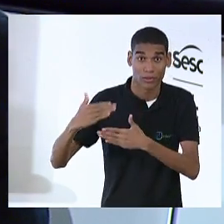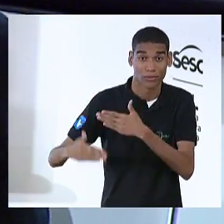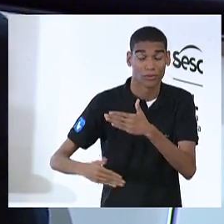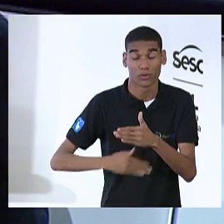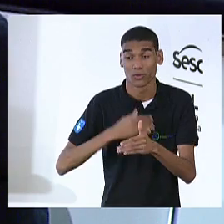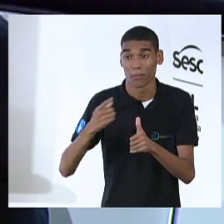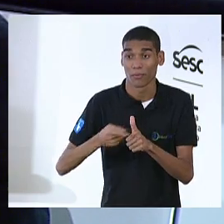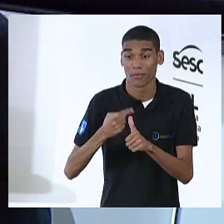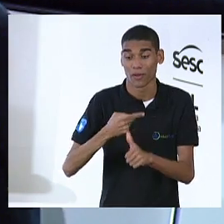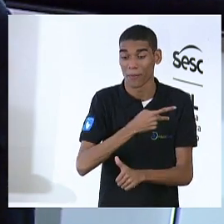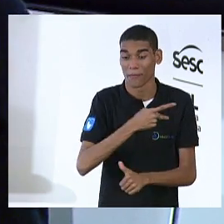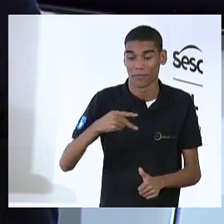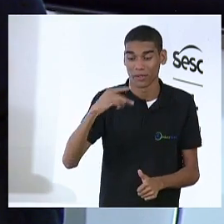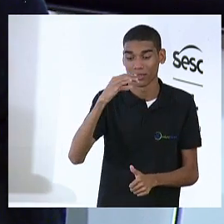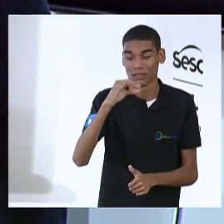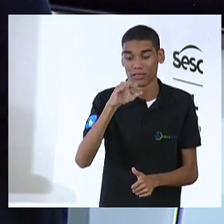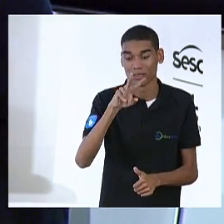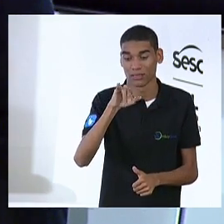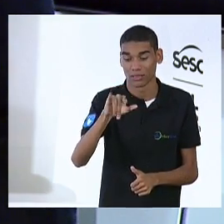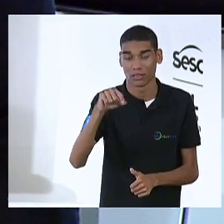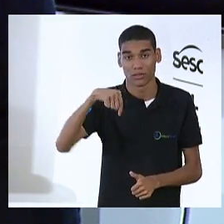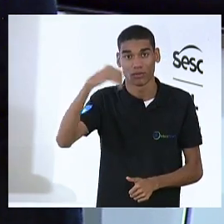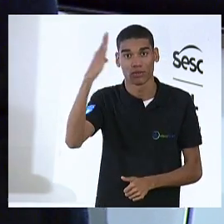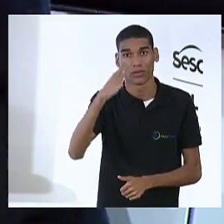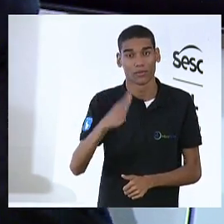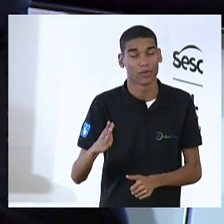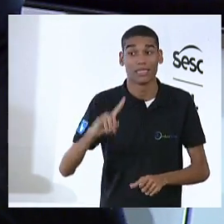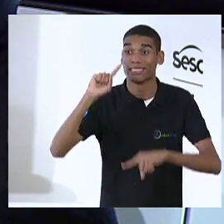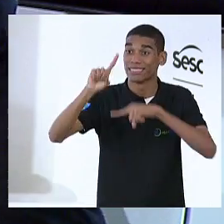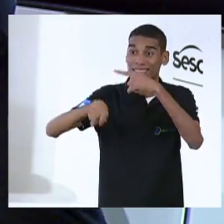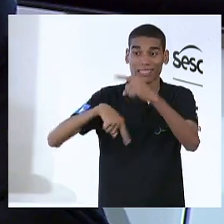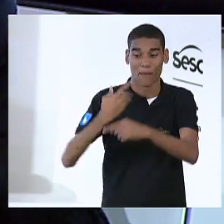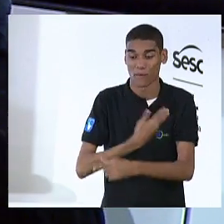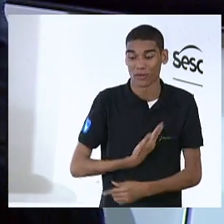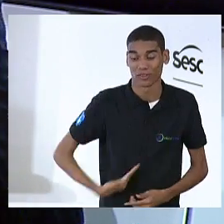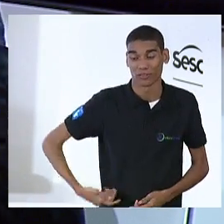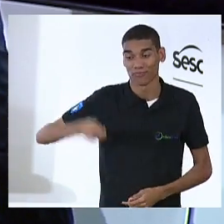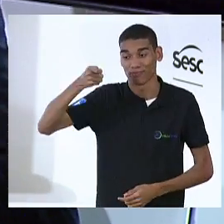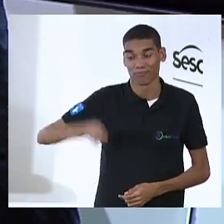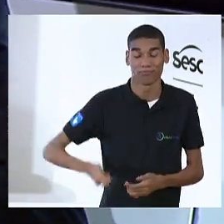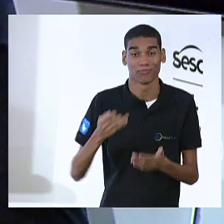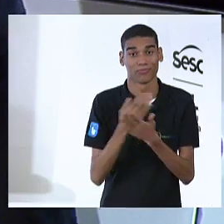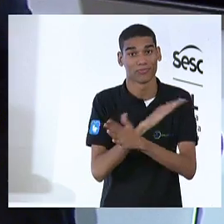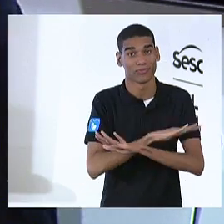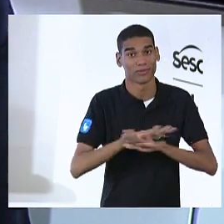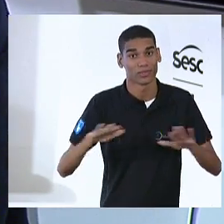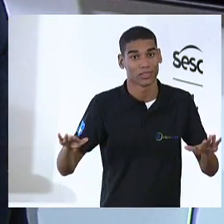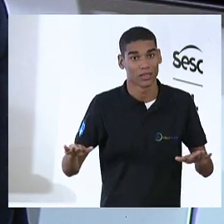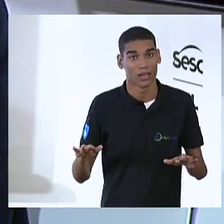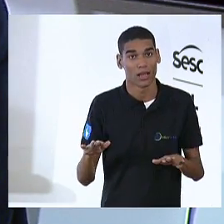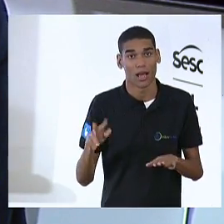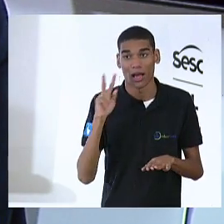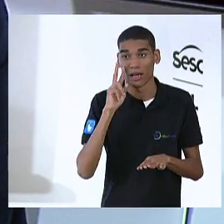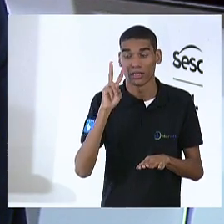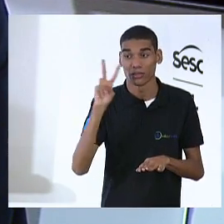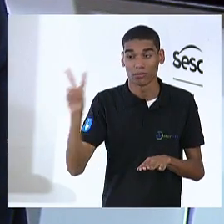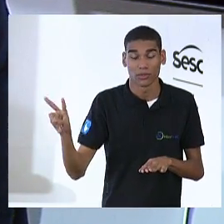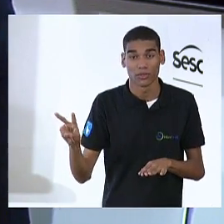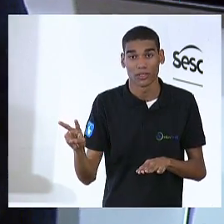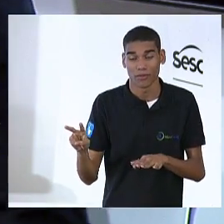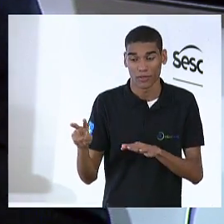país, depois da ditadura, né? Todos os caras que viram que o barco da ditadura estava afundando e resolveram mudar de